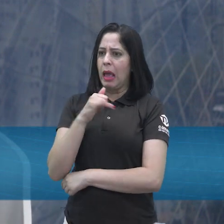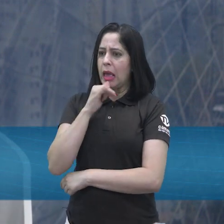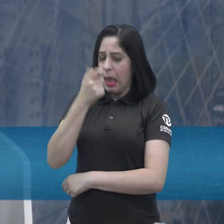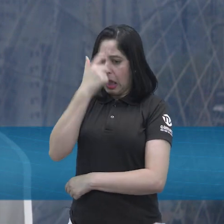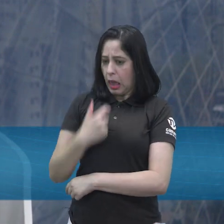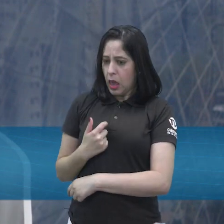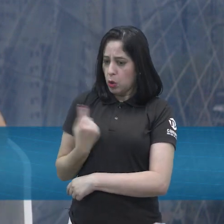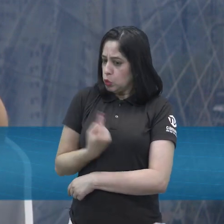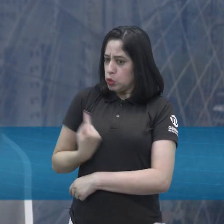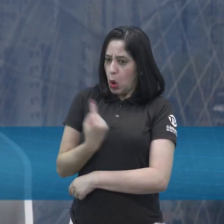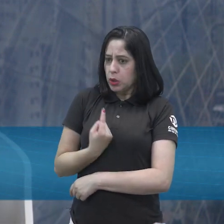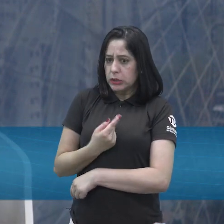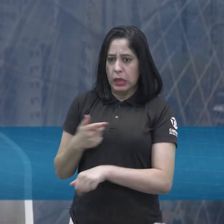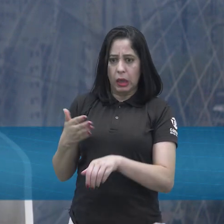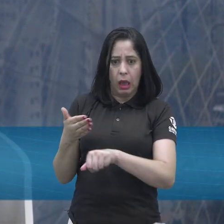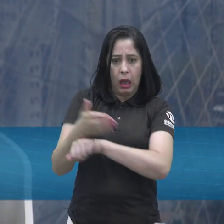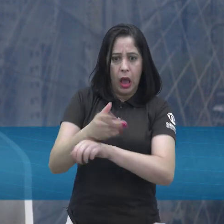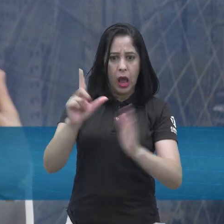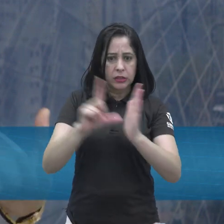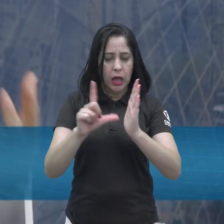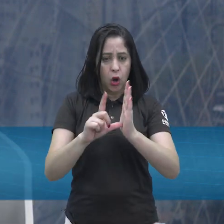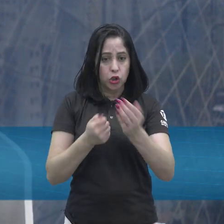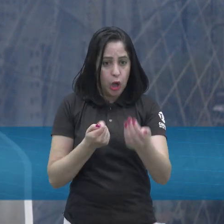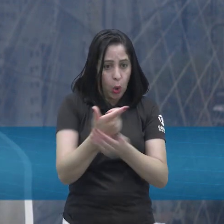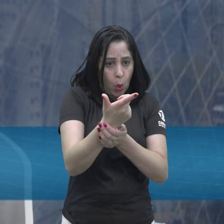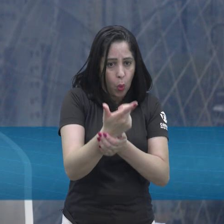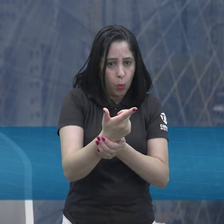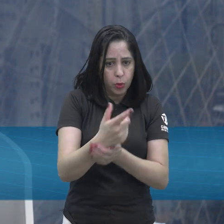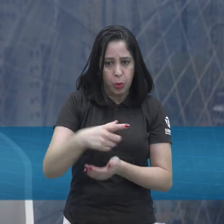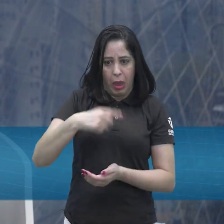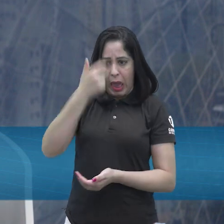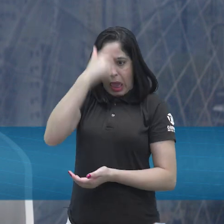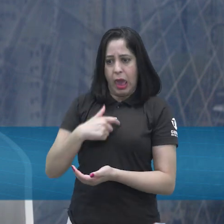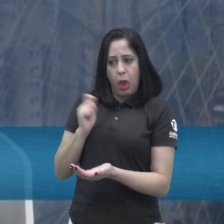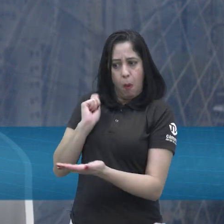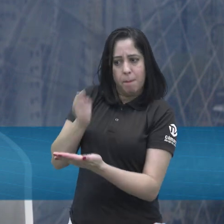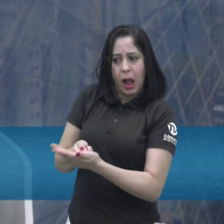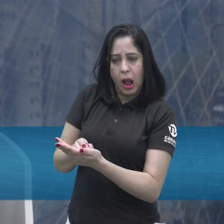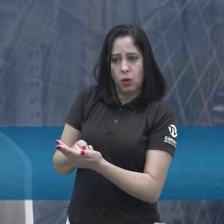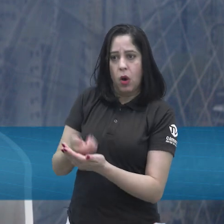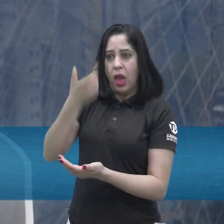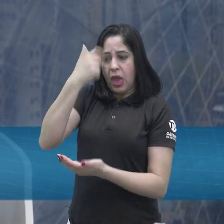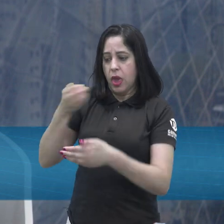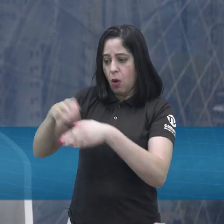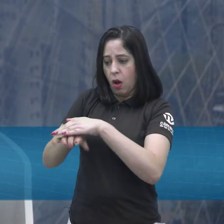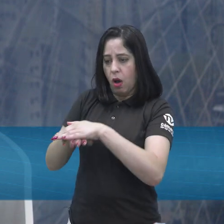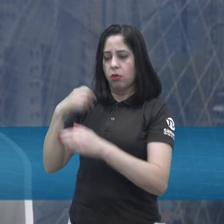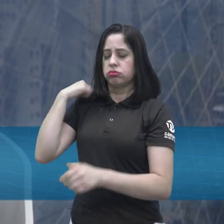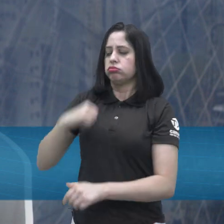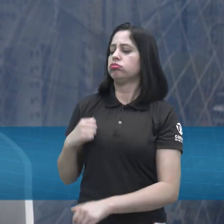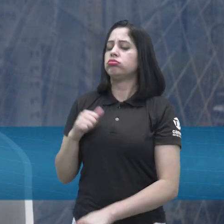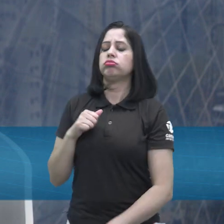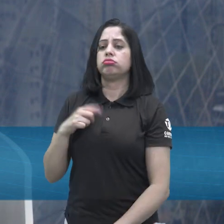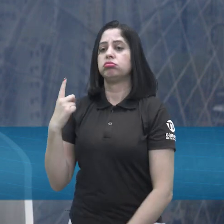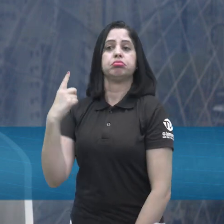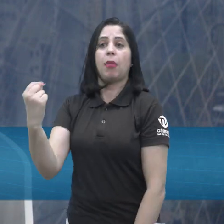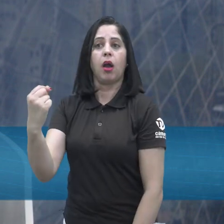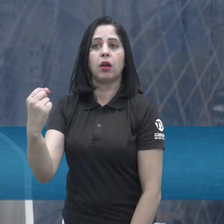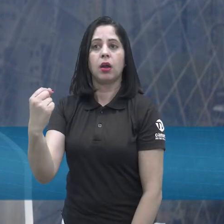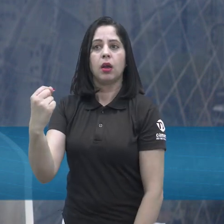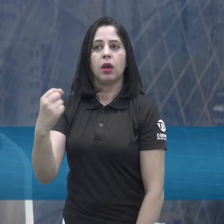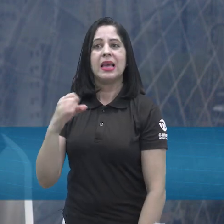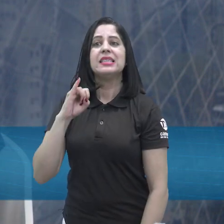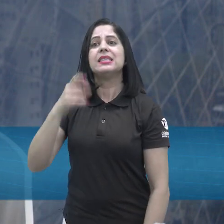consumidor. Se eu, como consumidora, consigo ir até uma loja, escolher a minha peça, fazer o pagamento, embalar e ir embora, se eu